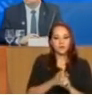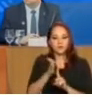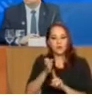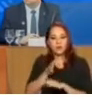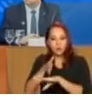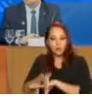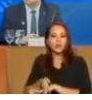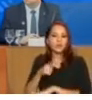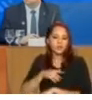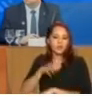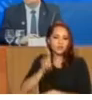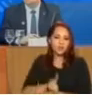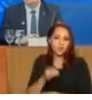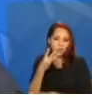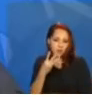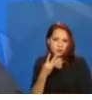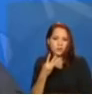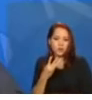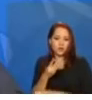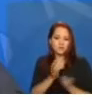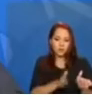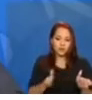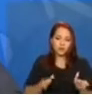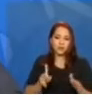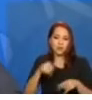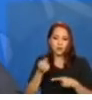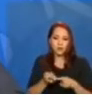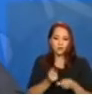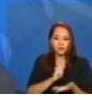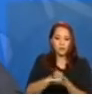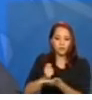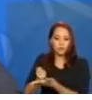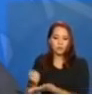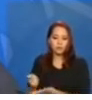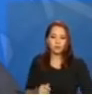direito às 3 parcelas e nós vamos ter que distribuir no tempo. Perfeito. Né?